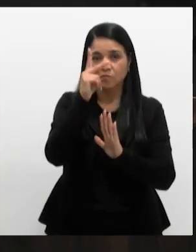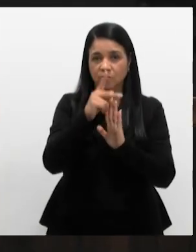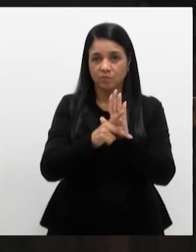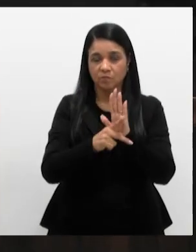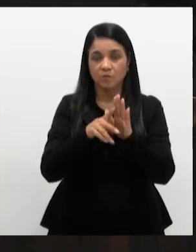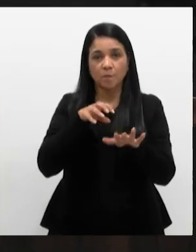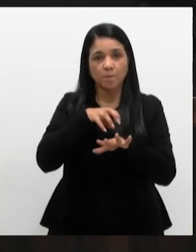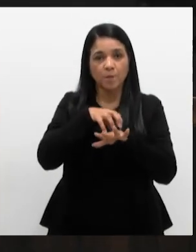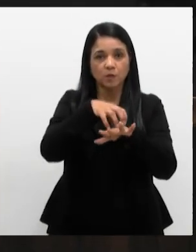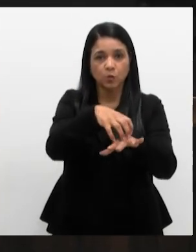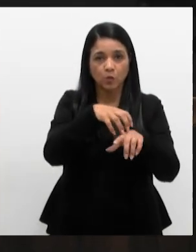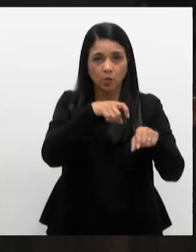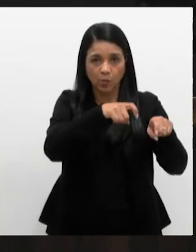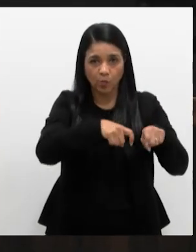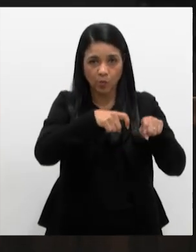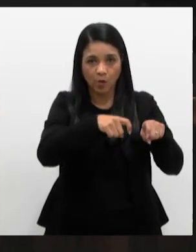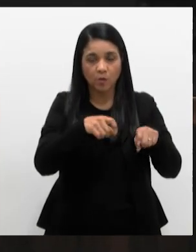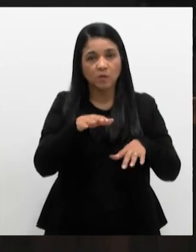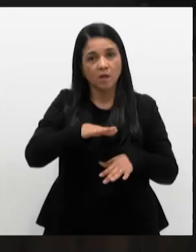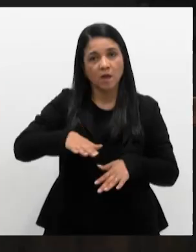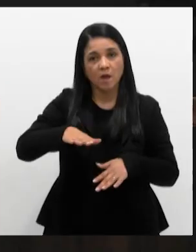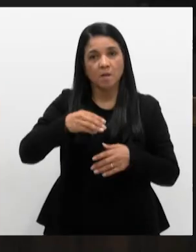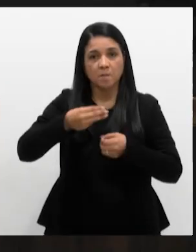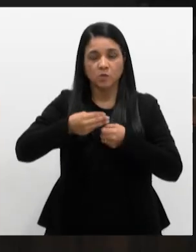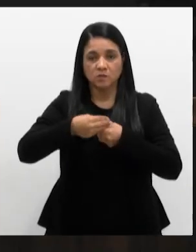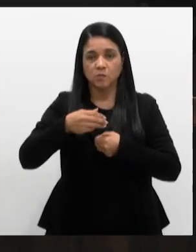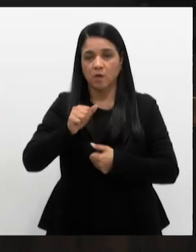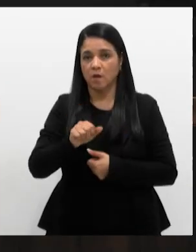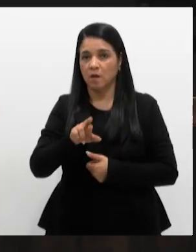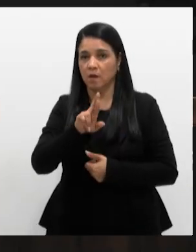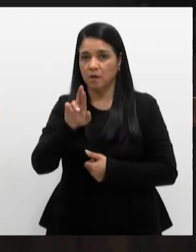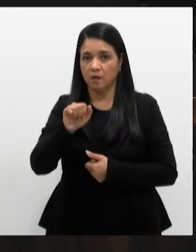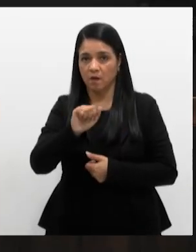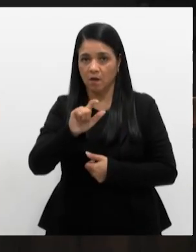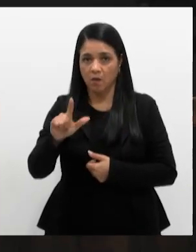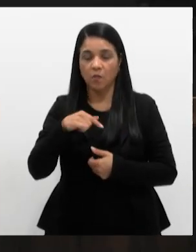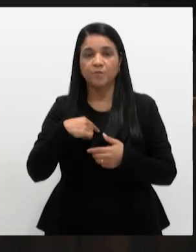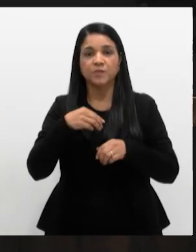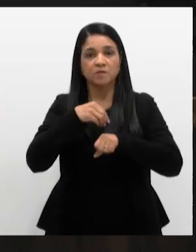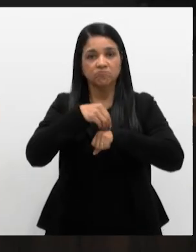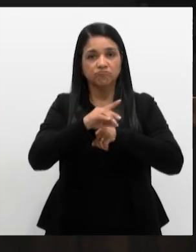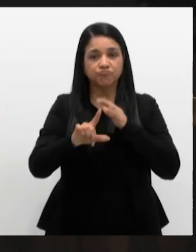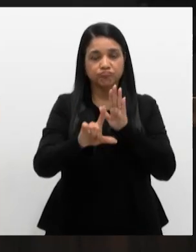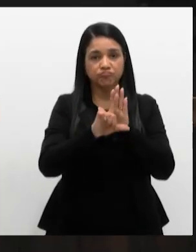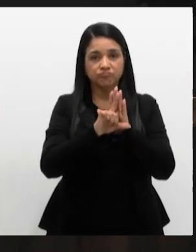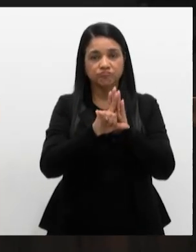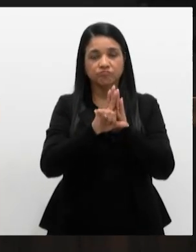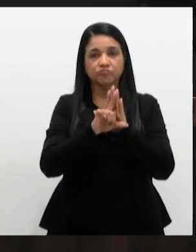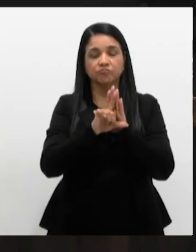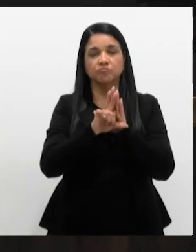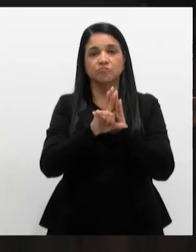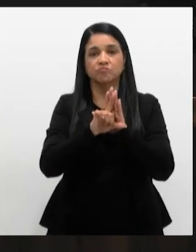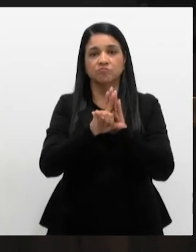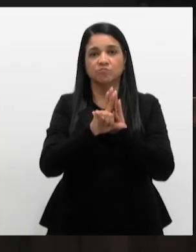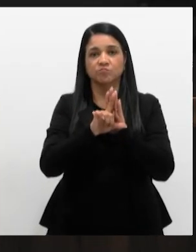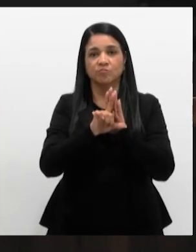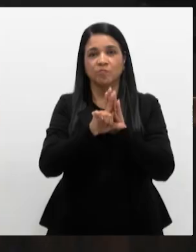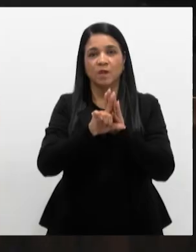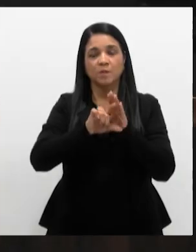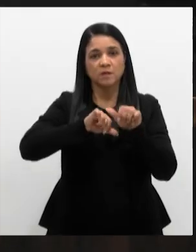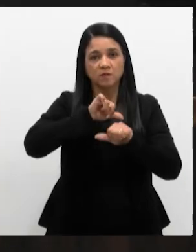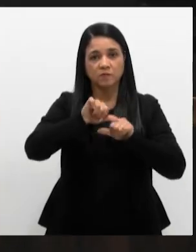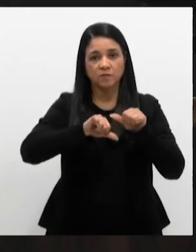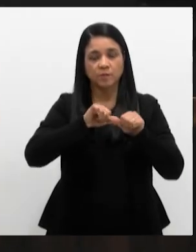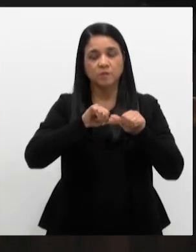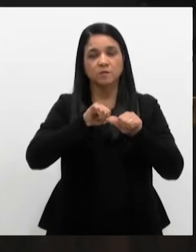Patrulha Rural no município de Areal. Parecer da Comissão de Indicações Legislativa pela transformação